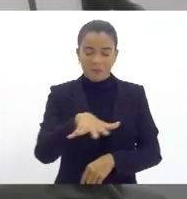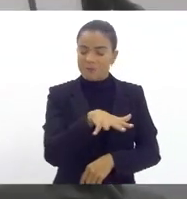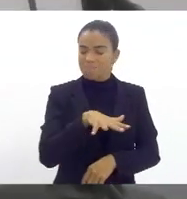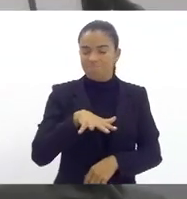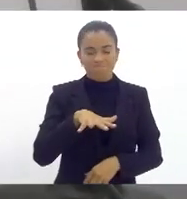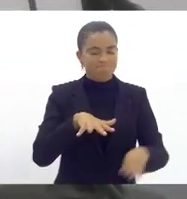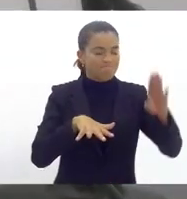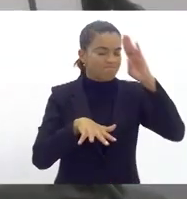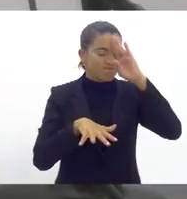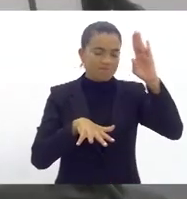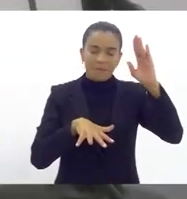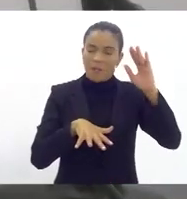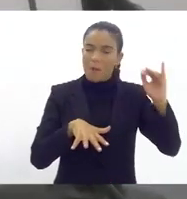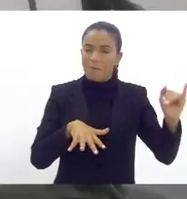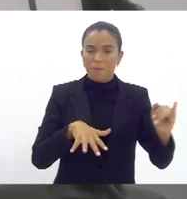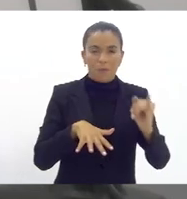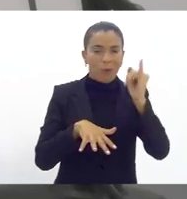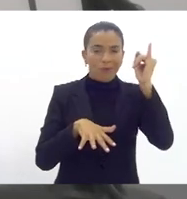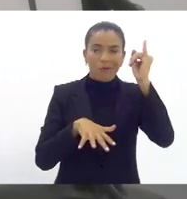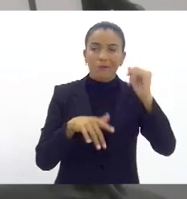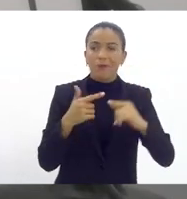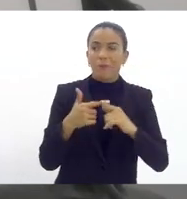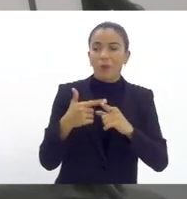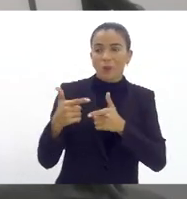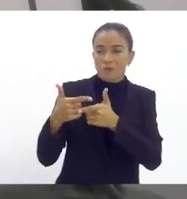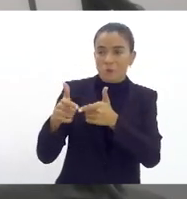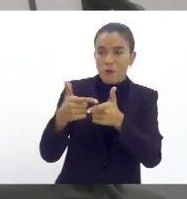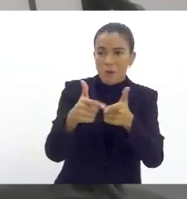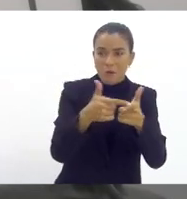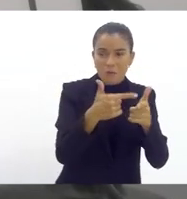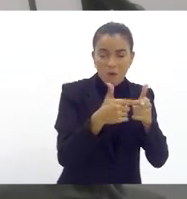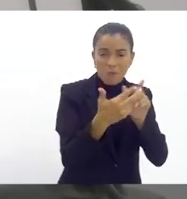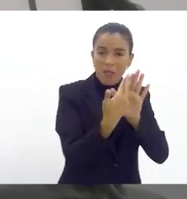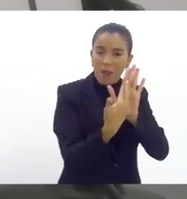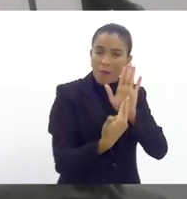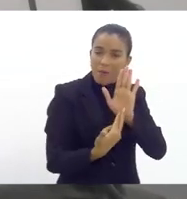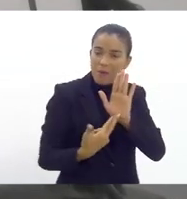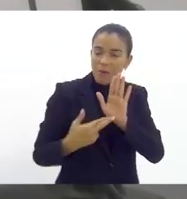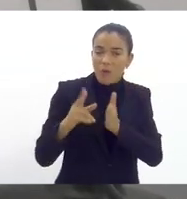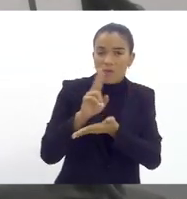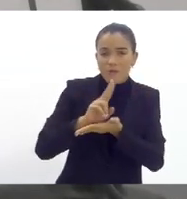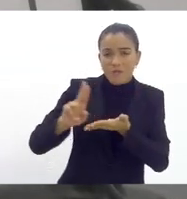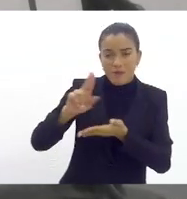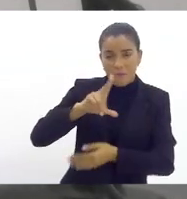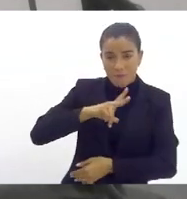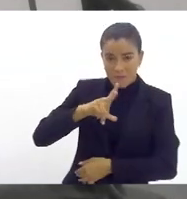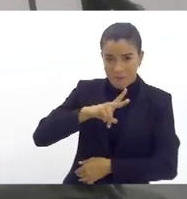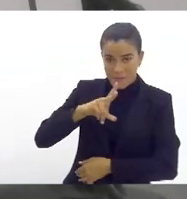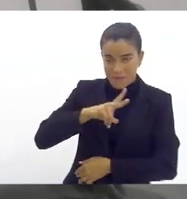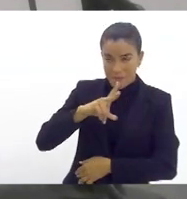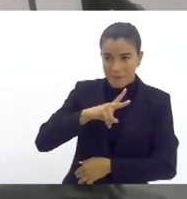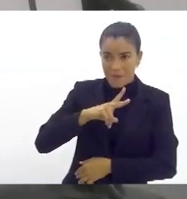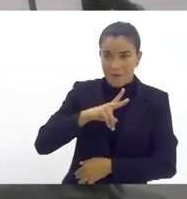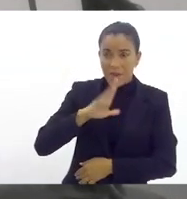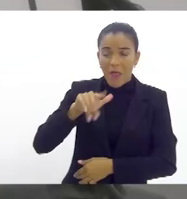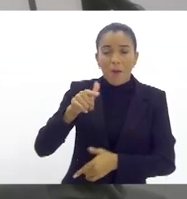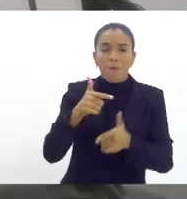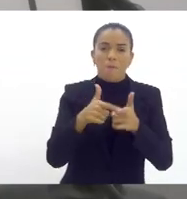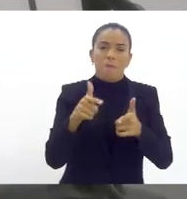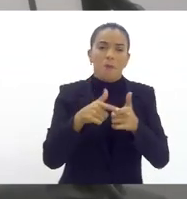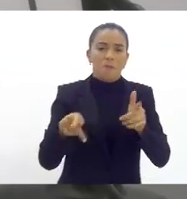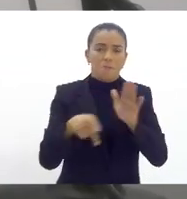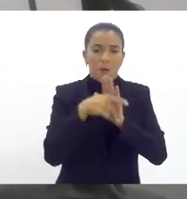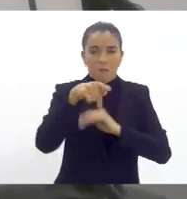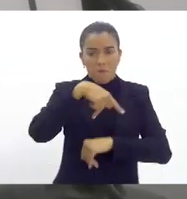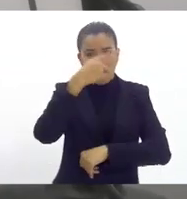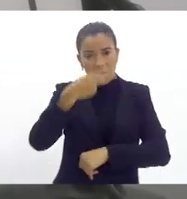fundamental né Porque por mais que os problemas da regulamentação da universidade privada sejam um problema do nosso